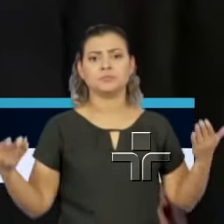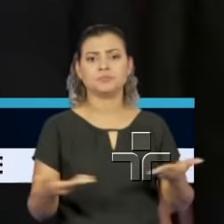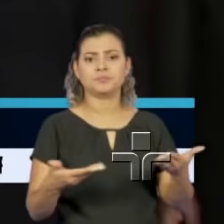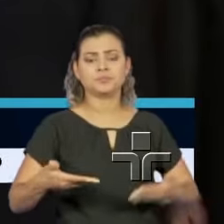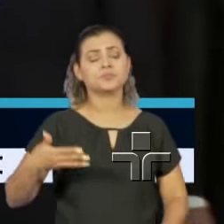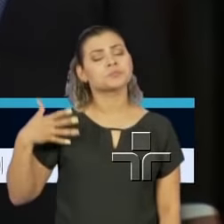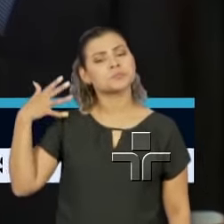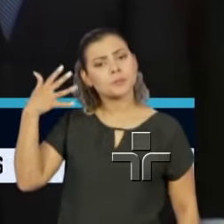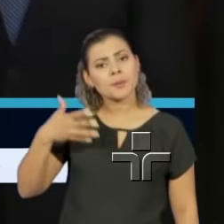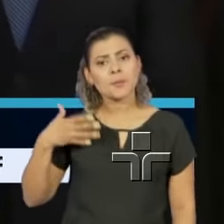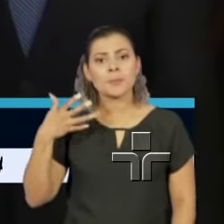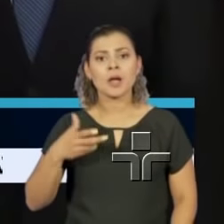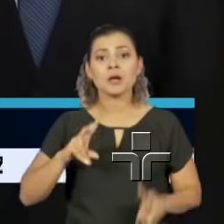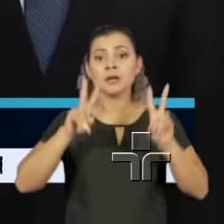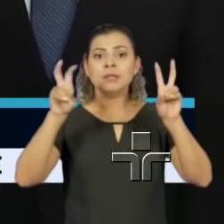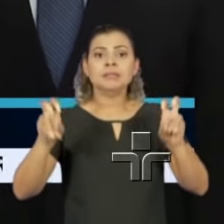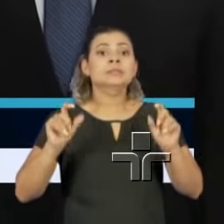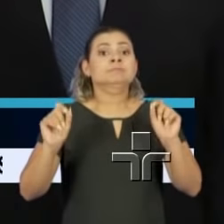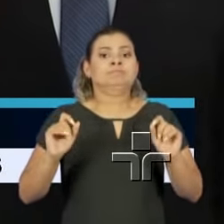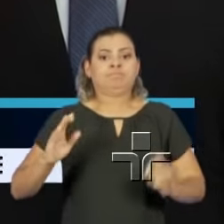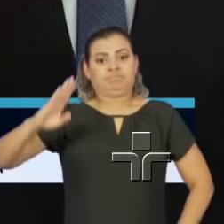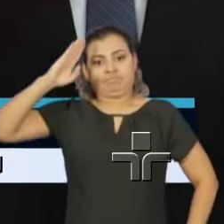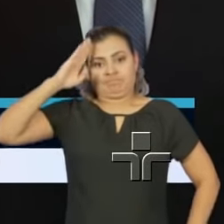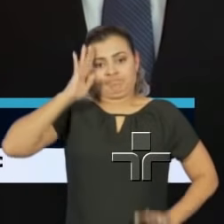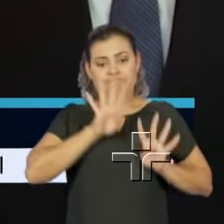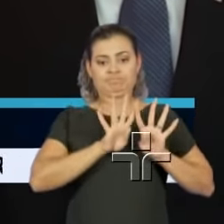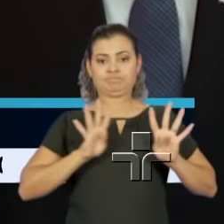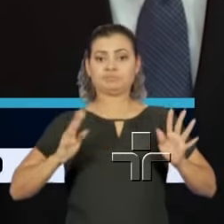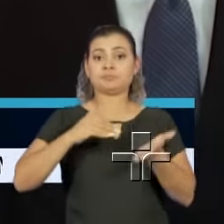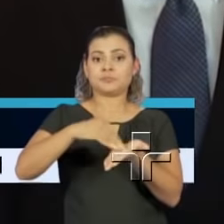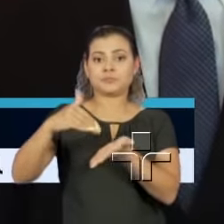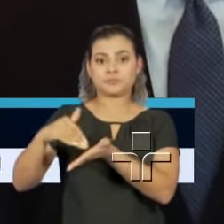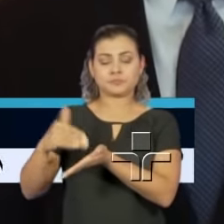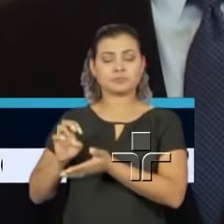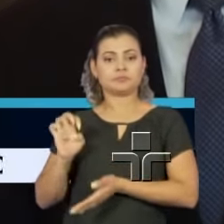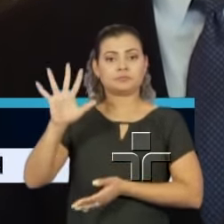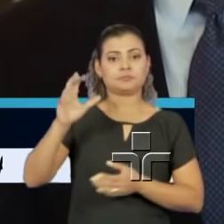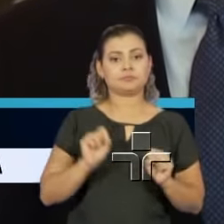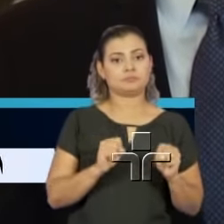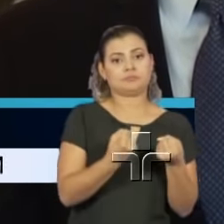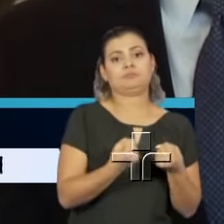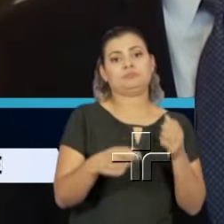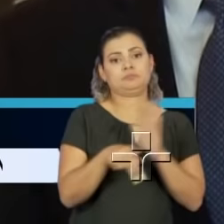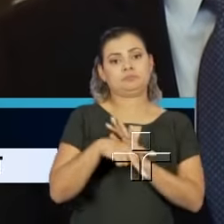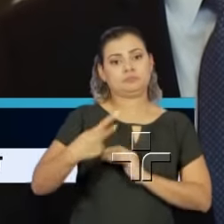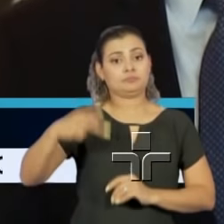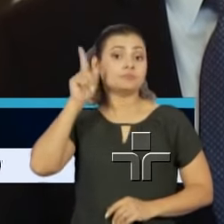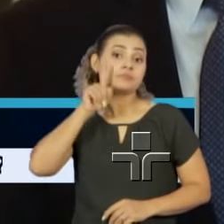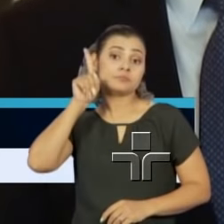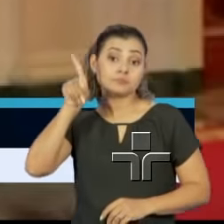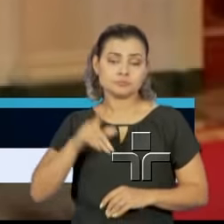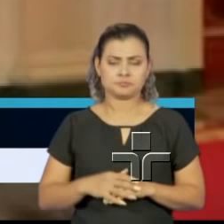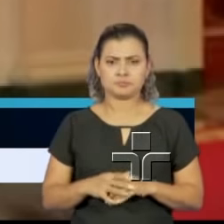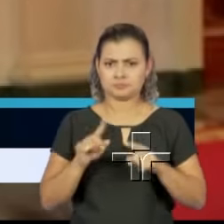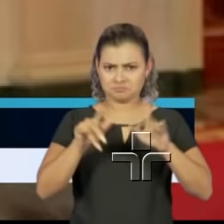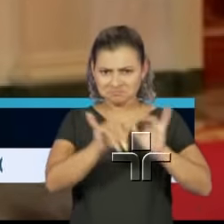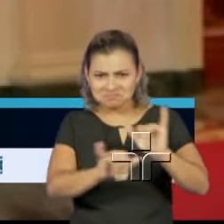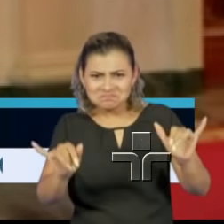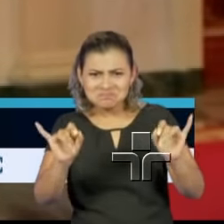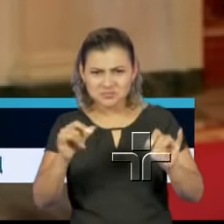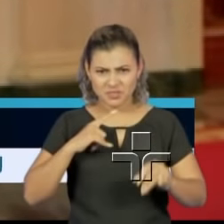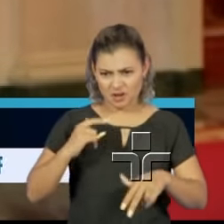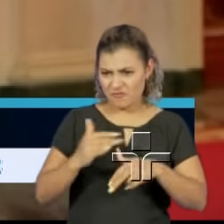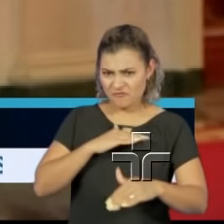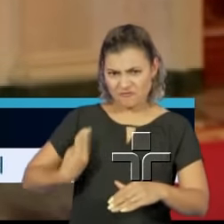os ataques ao lado da cúpula militar e dos secretários de Estado e da Defesa dos Estados Unidos. Disse que não houve perda de